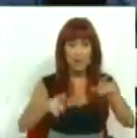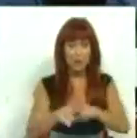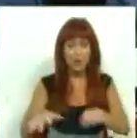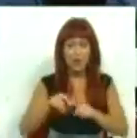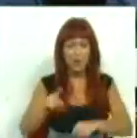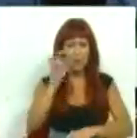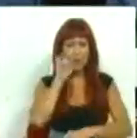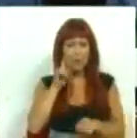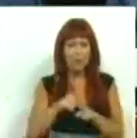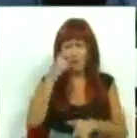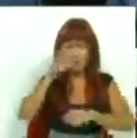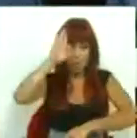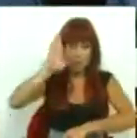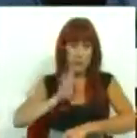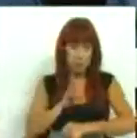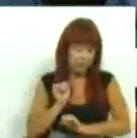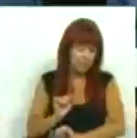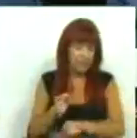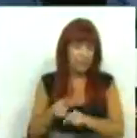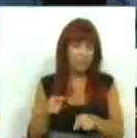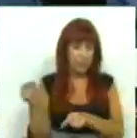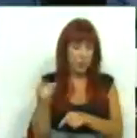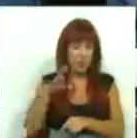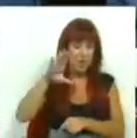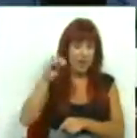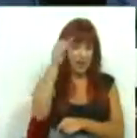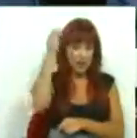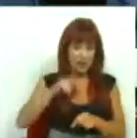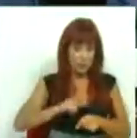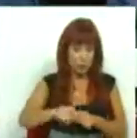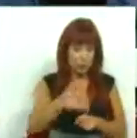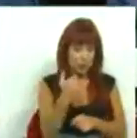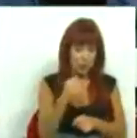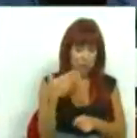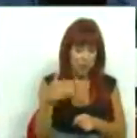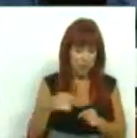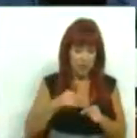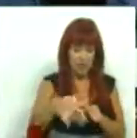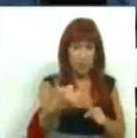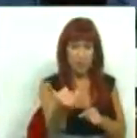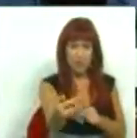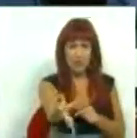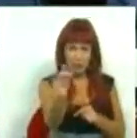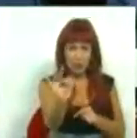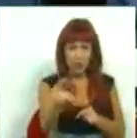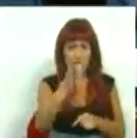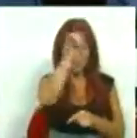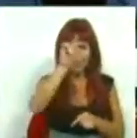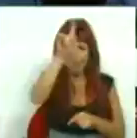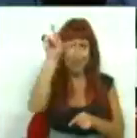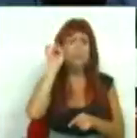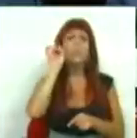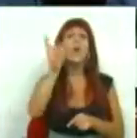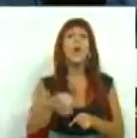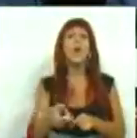da área da defesa, pessoal militar em concreto, em pelo menos 10% durante o período 2011-2014. As questões essenciais são